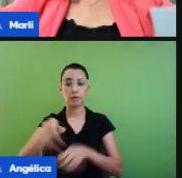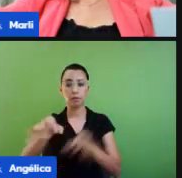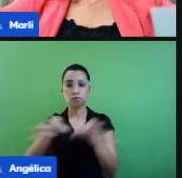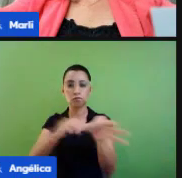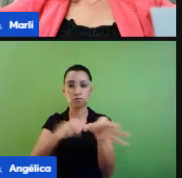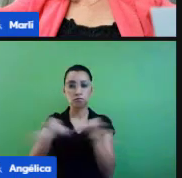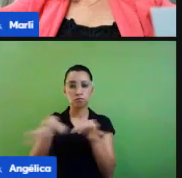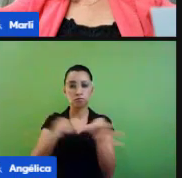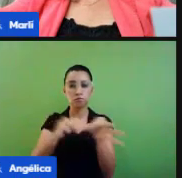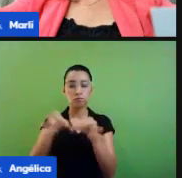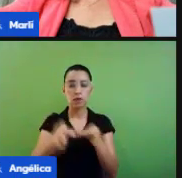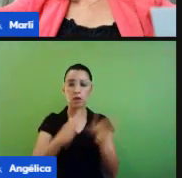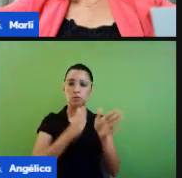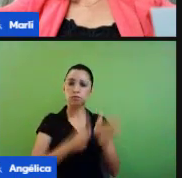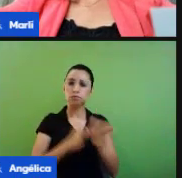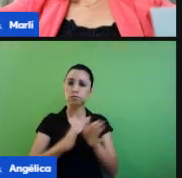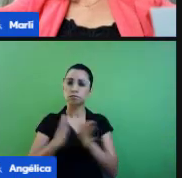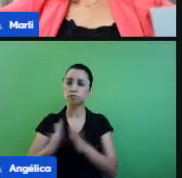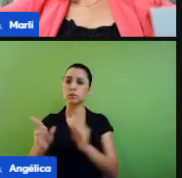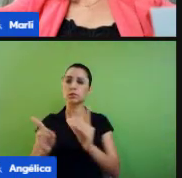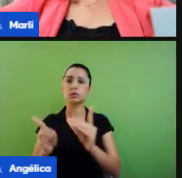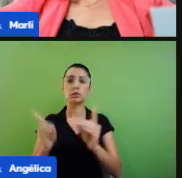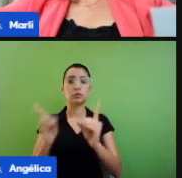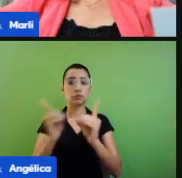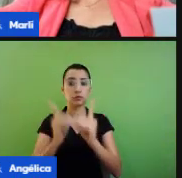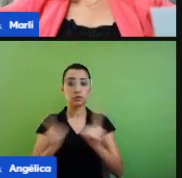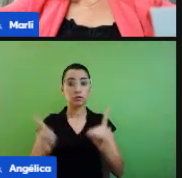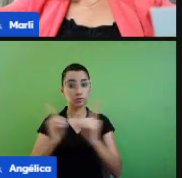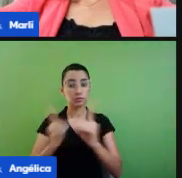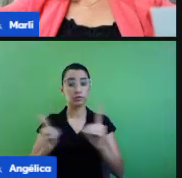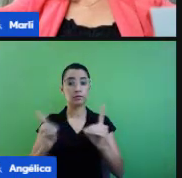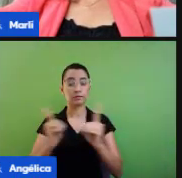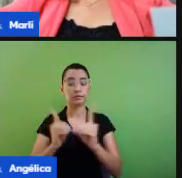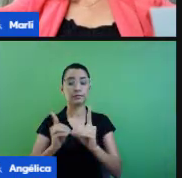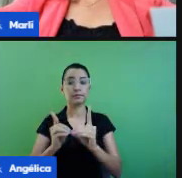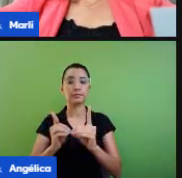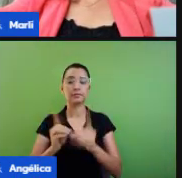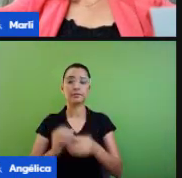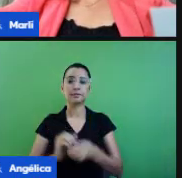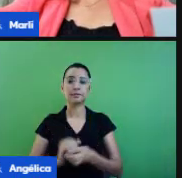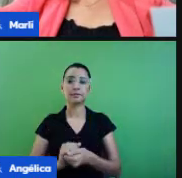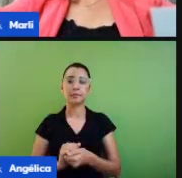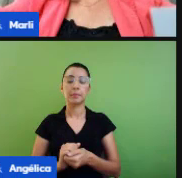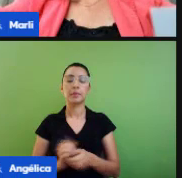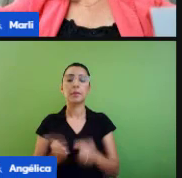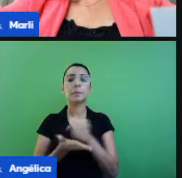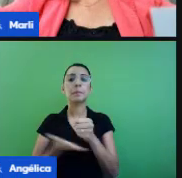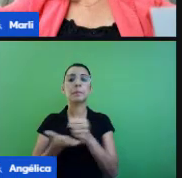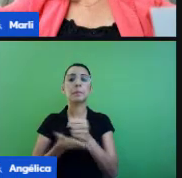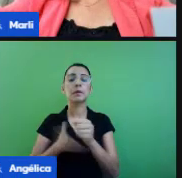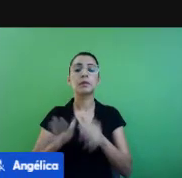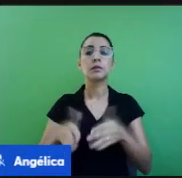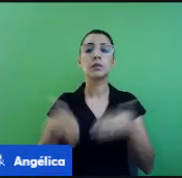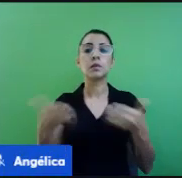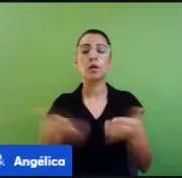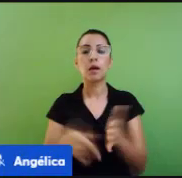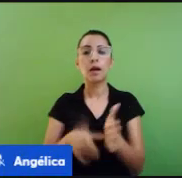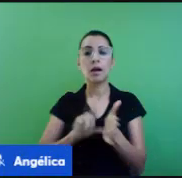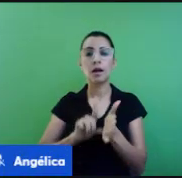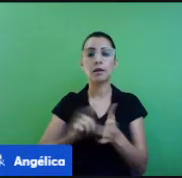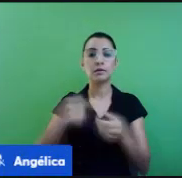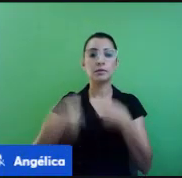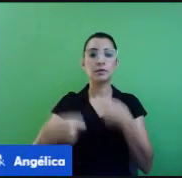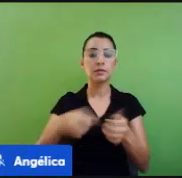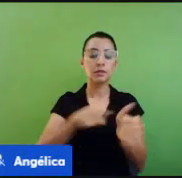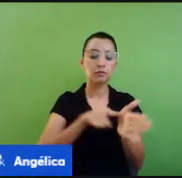didática dele, ou desenvolver essa sequência didática dele, baseado numa sondagem inicial que ele